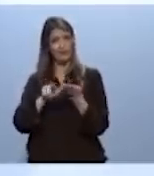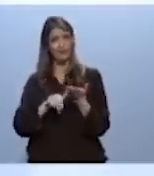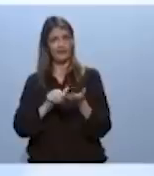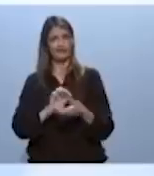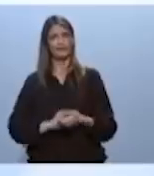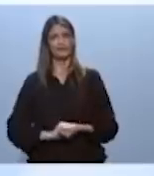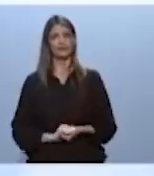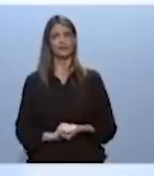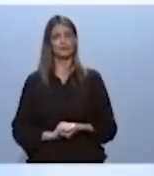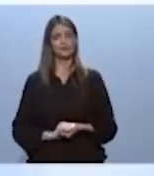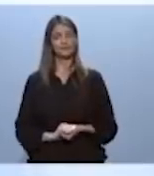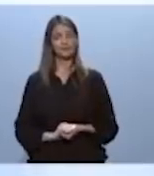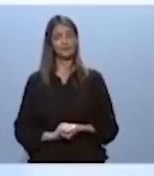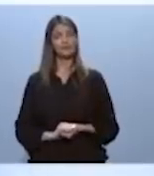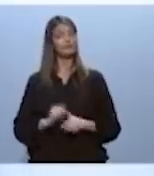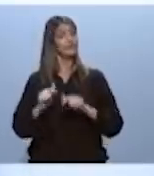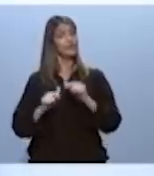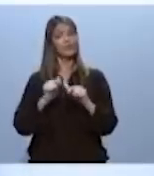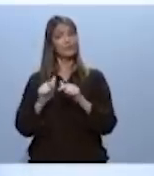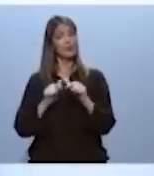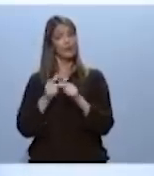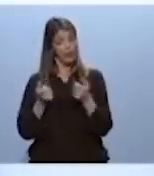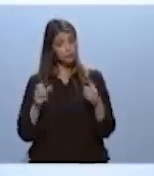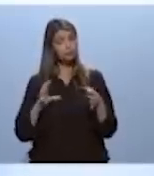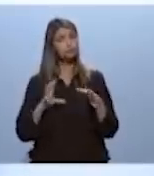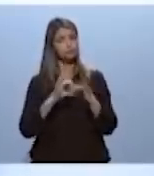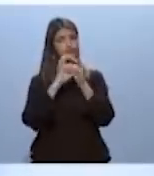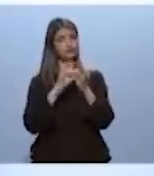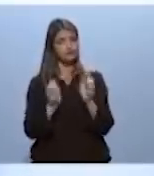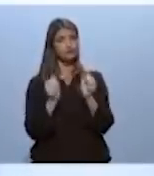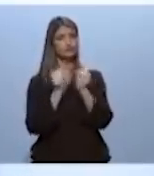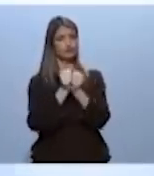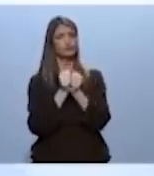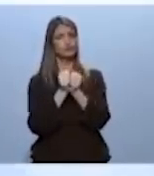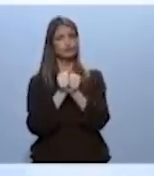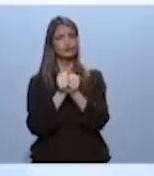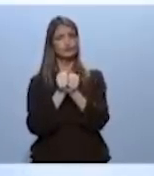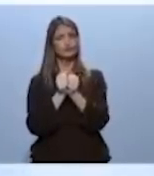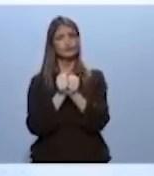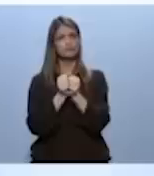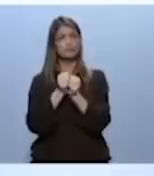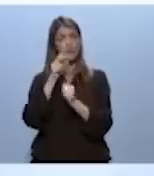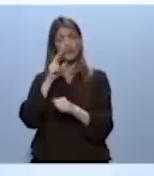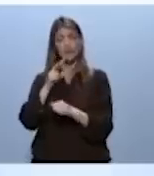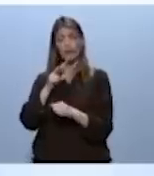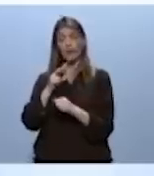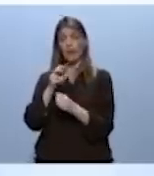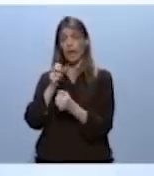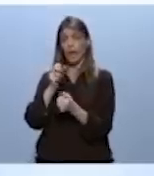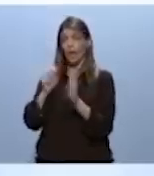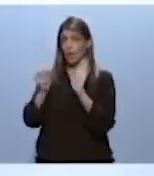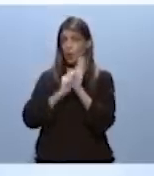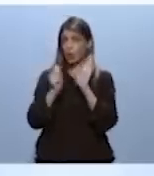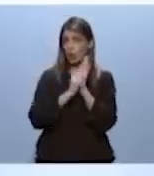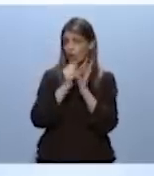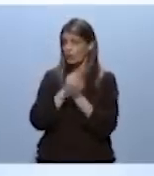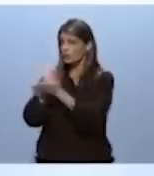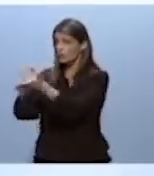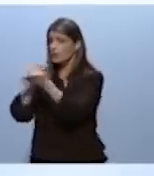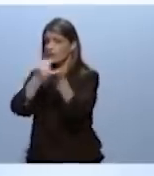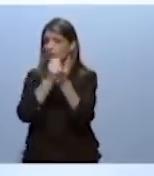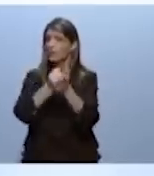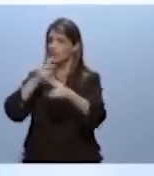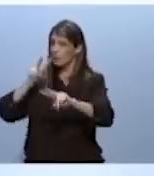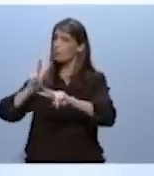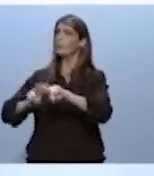e polícia militar os trabalhar conveniados para que a gente possa identificar a quem tá levando droga lá para dentro pra prender